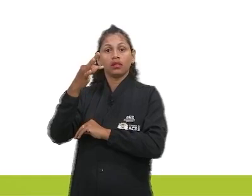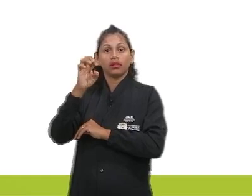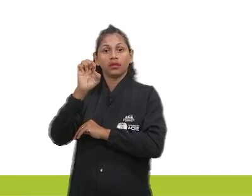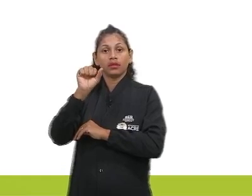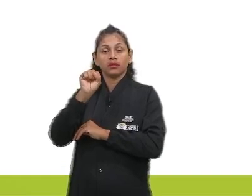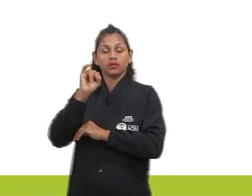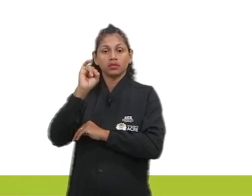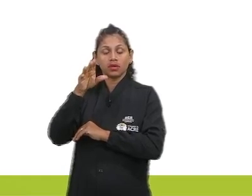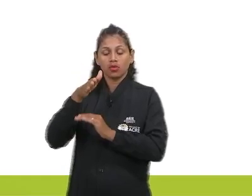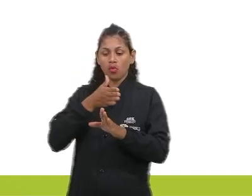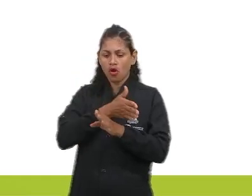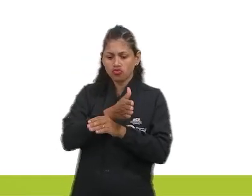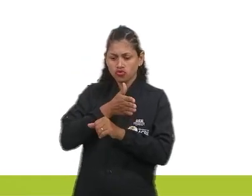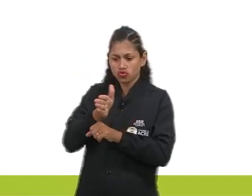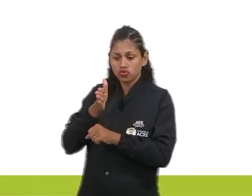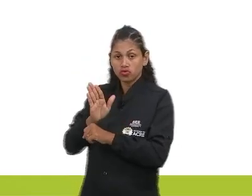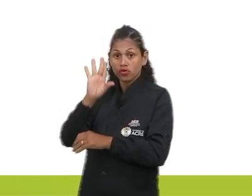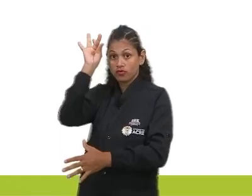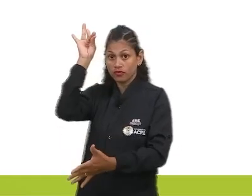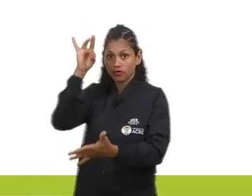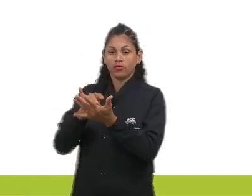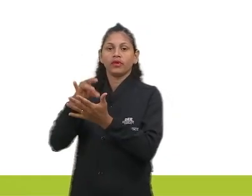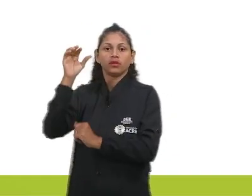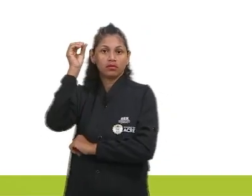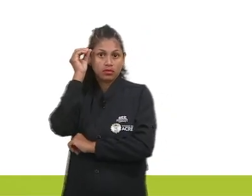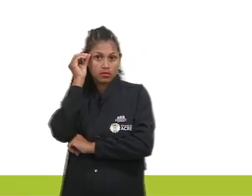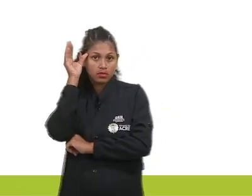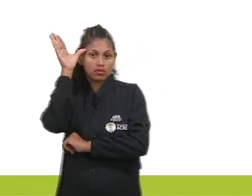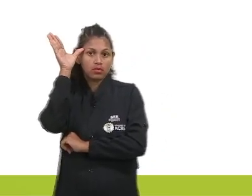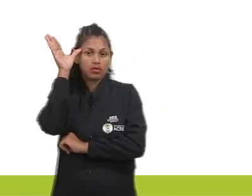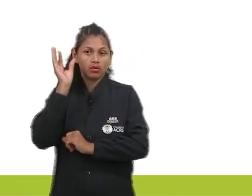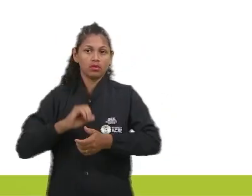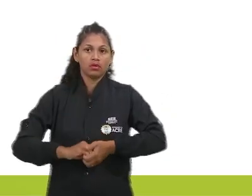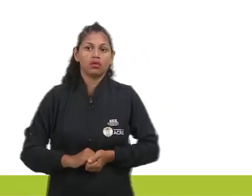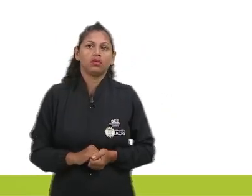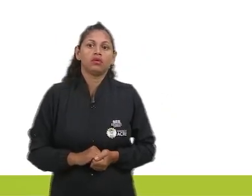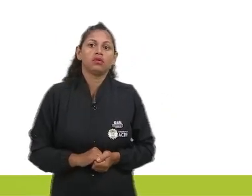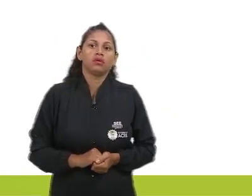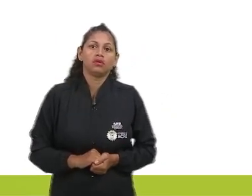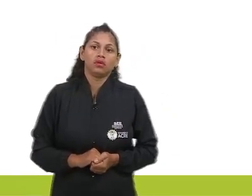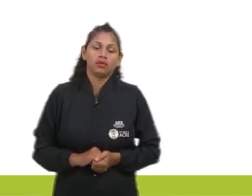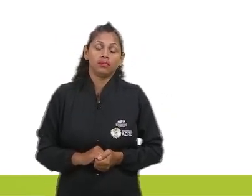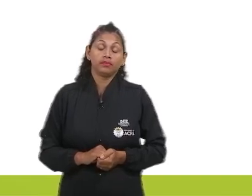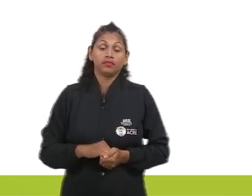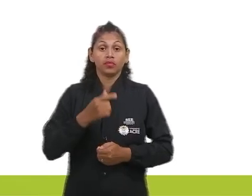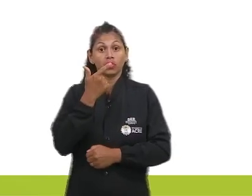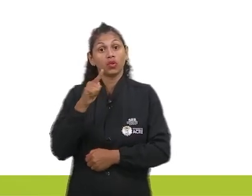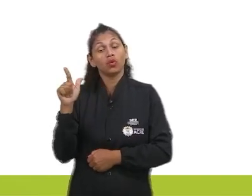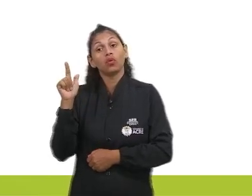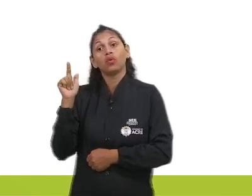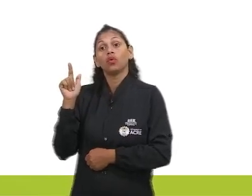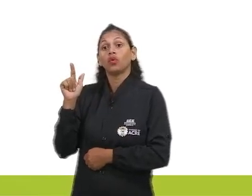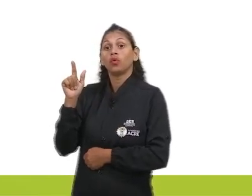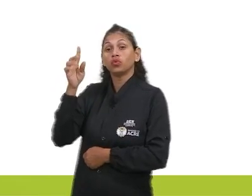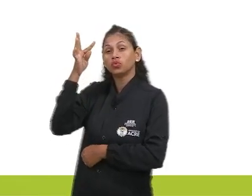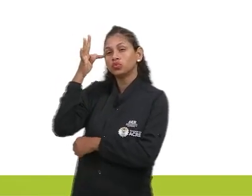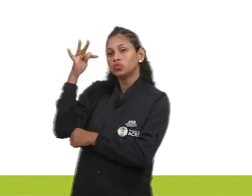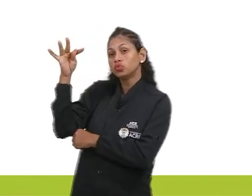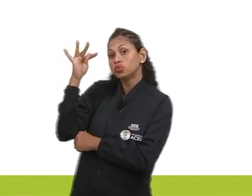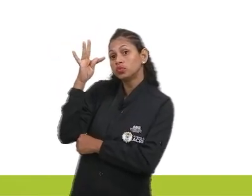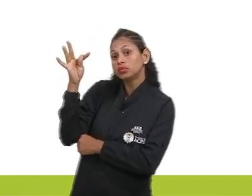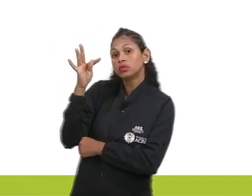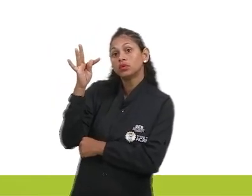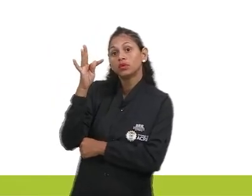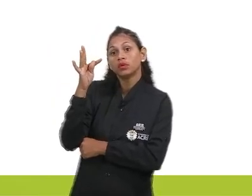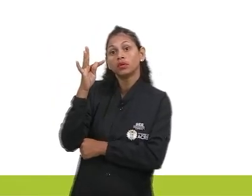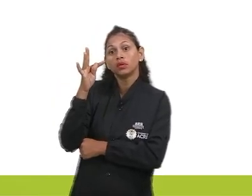verdadeiro conhecimento, segundo ele. Outro pensador do racionalismo